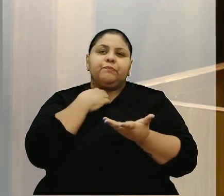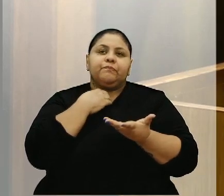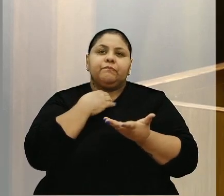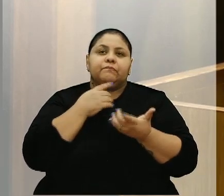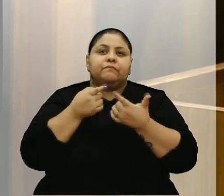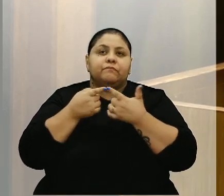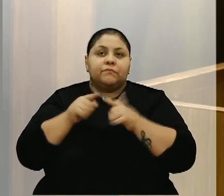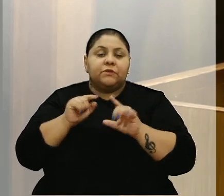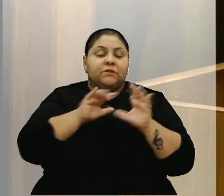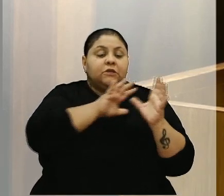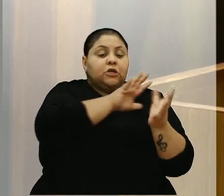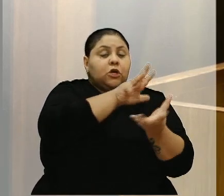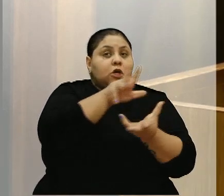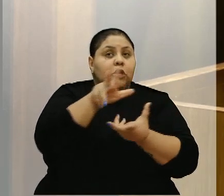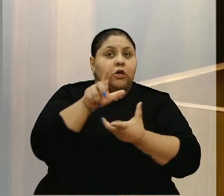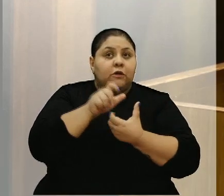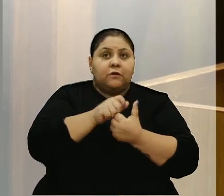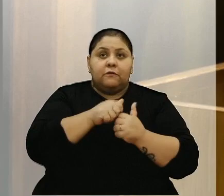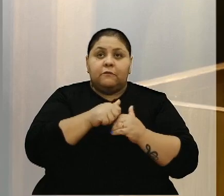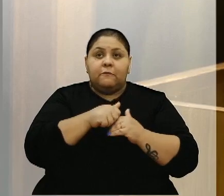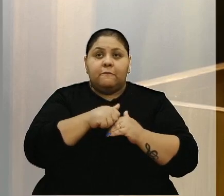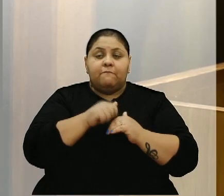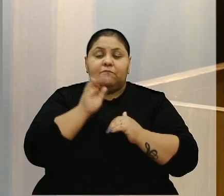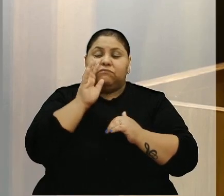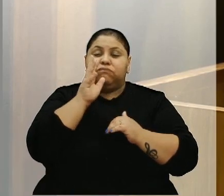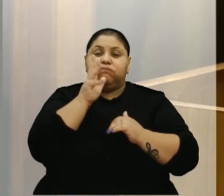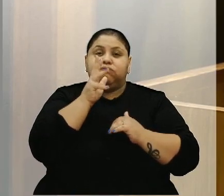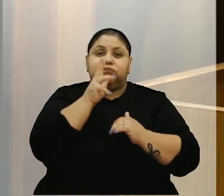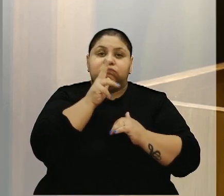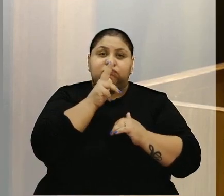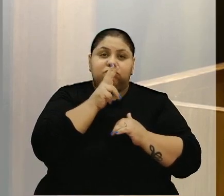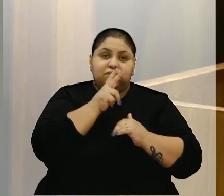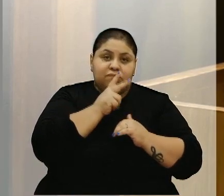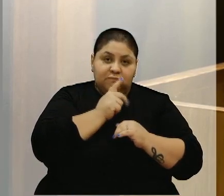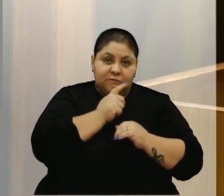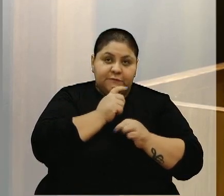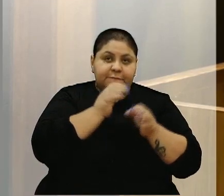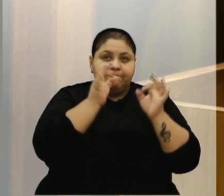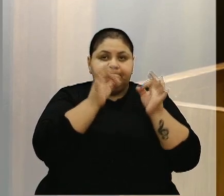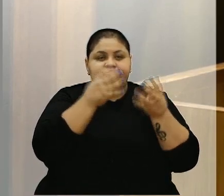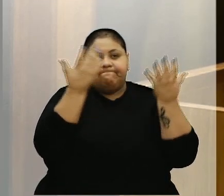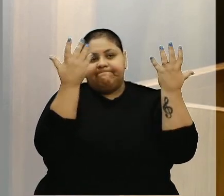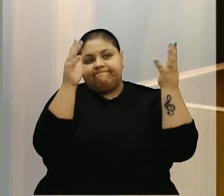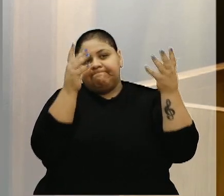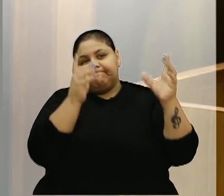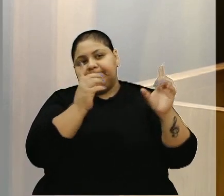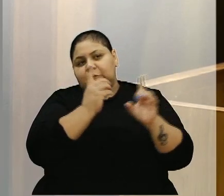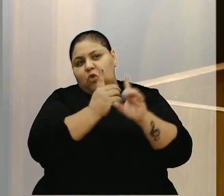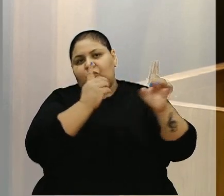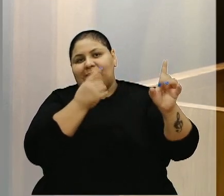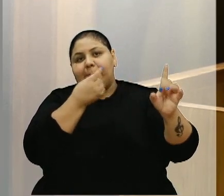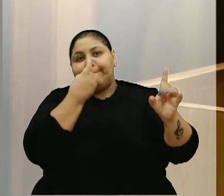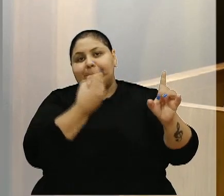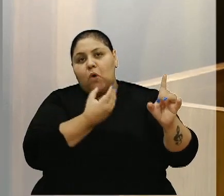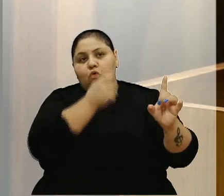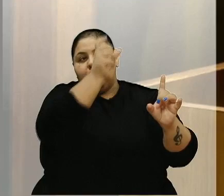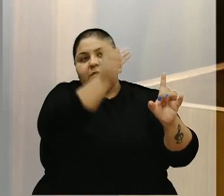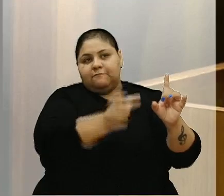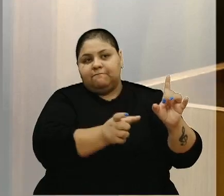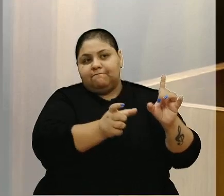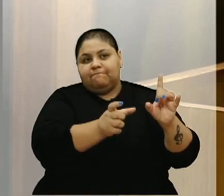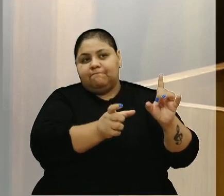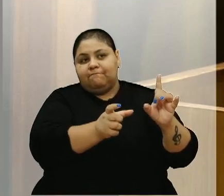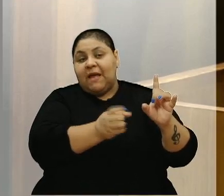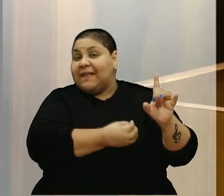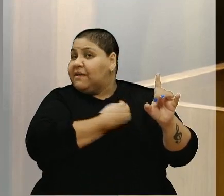Porém, este mundo é muito mais lento para elogiar e encontrar o que é positivo. Isso eu falo é para a vida,